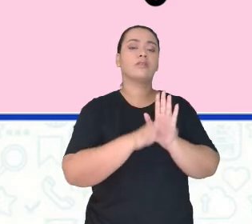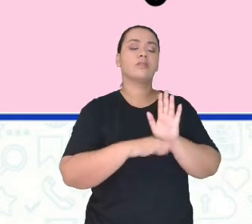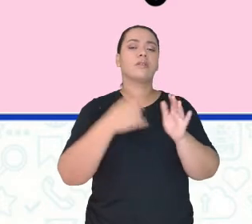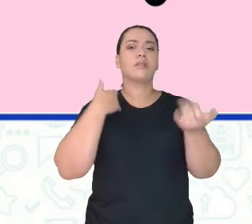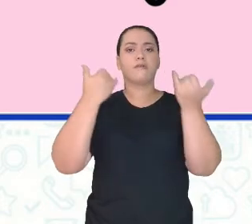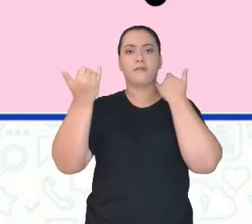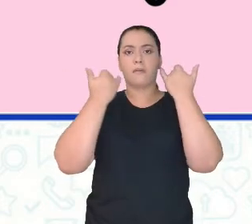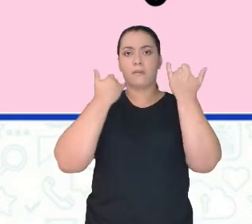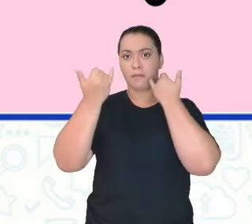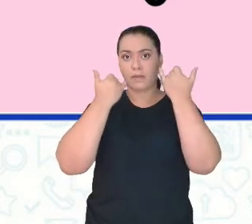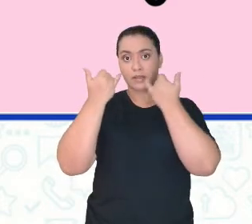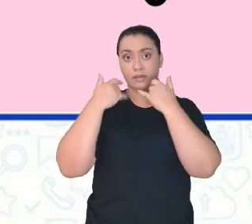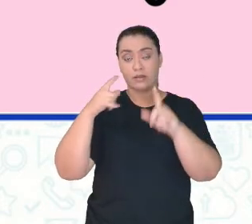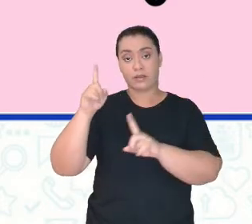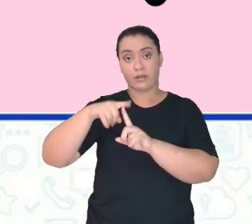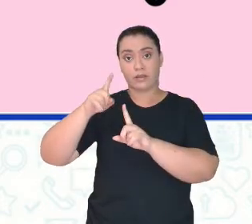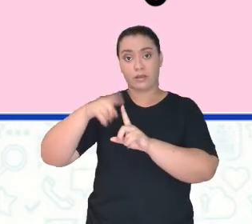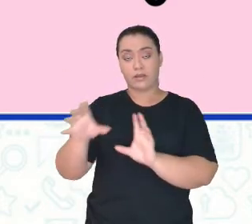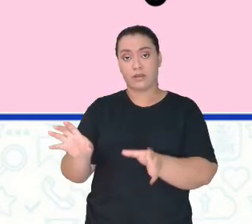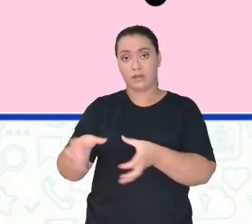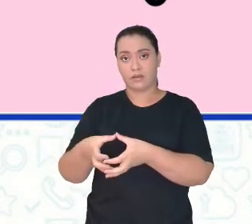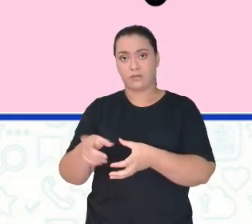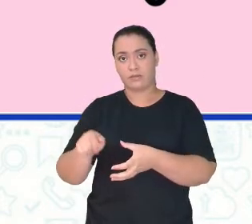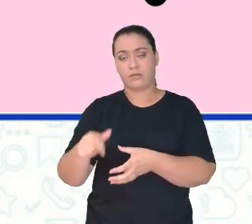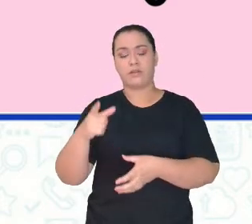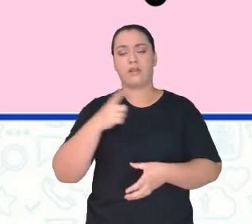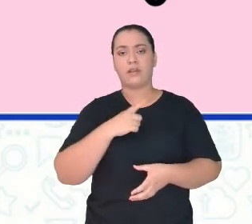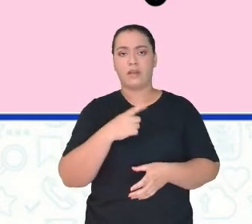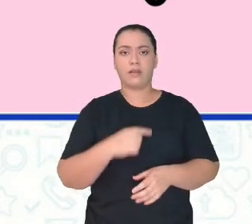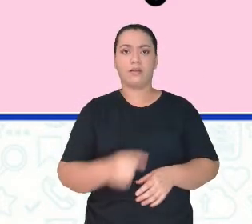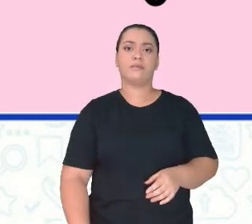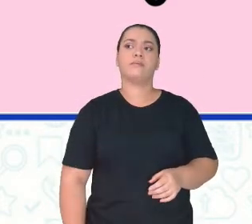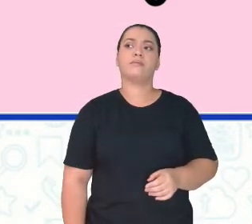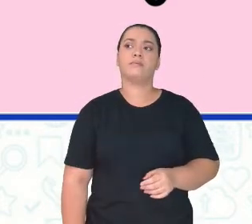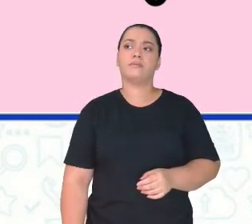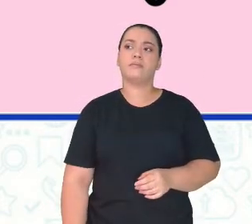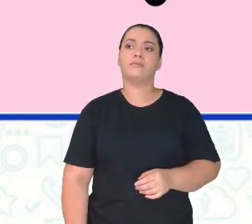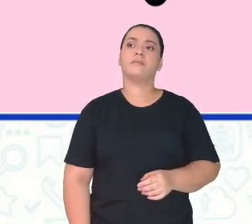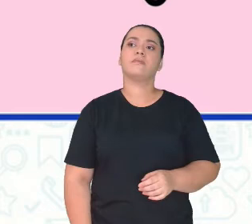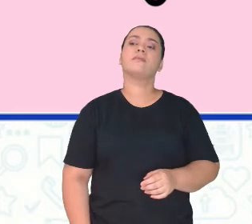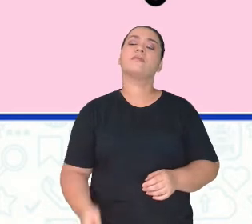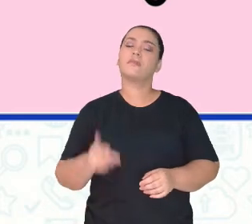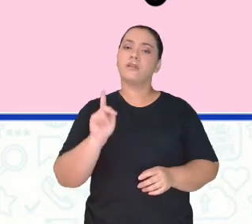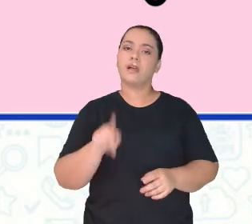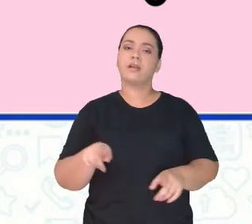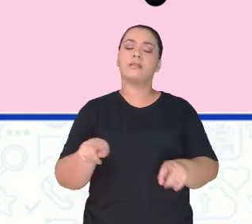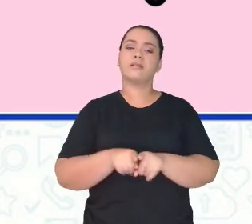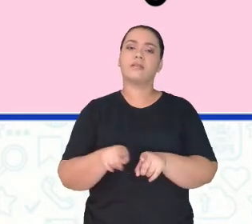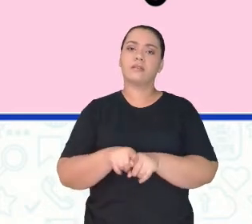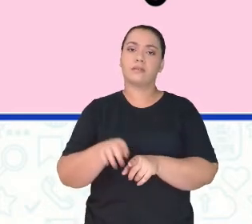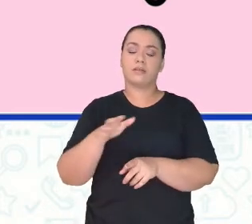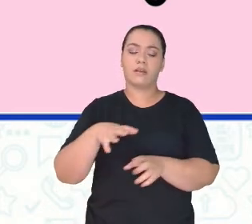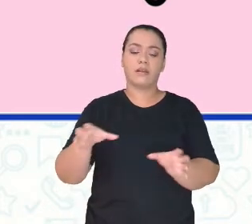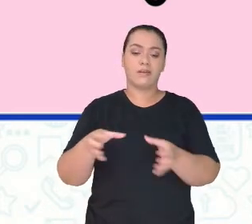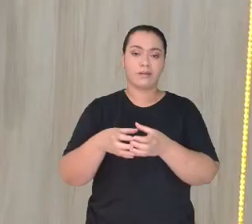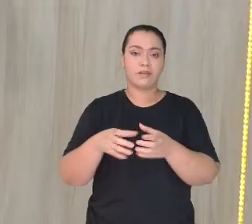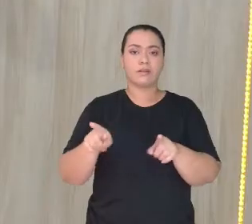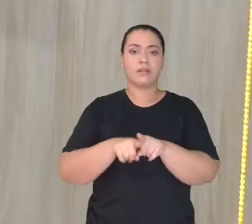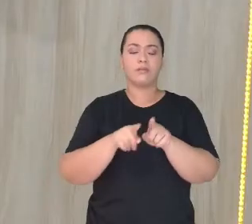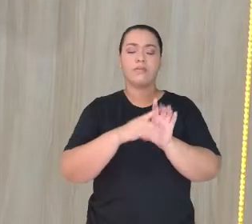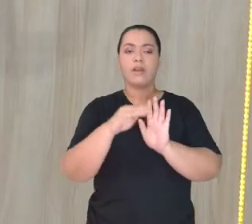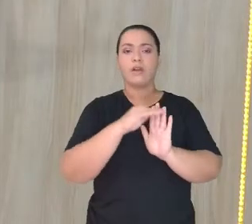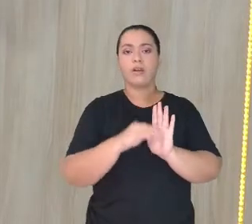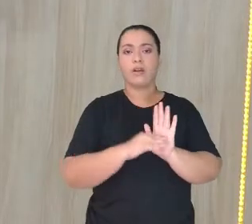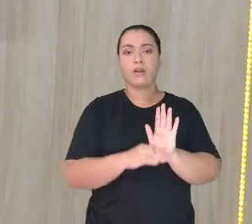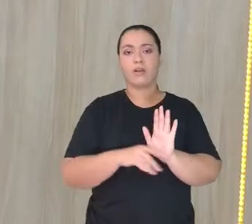informativos. Então, eles estão no mesmo campo discursivo, não discursivo, né? No mesmo campo, na mesma ordem